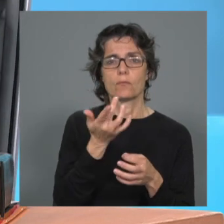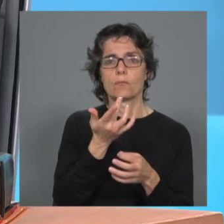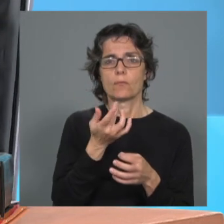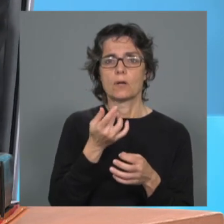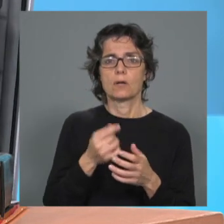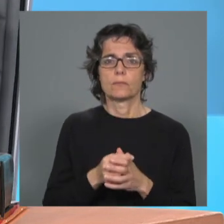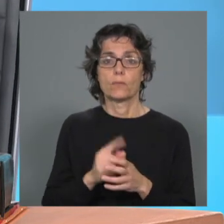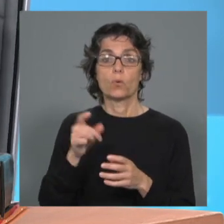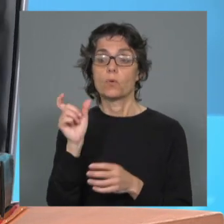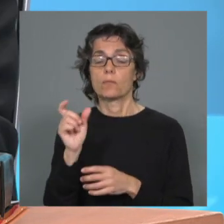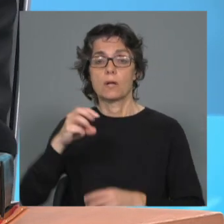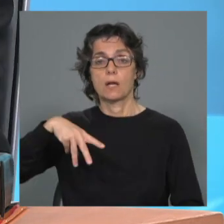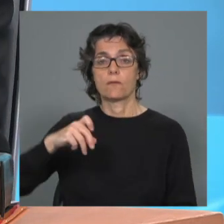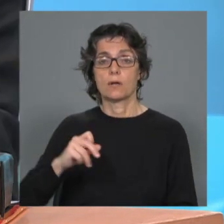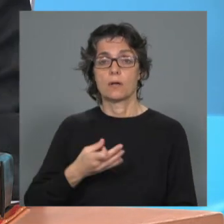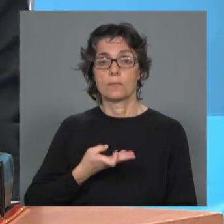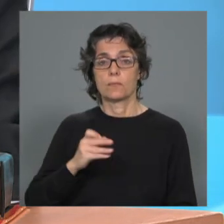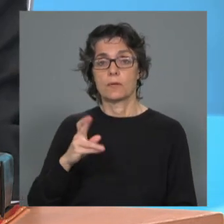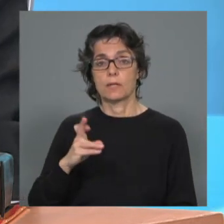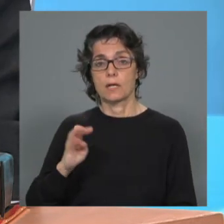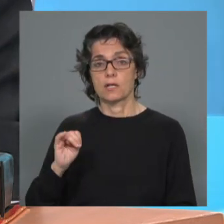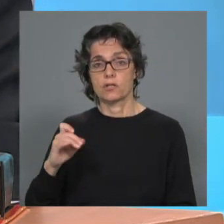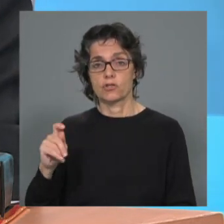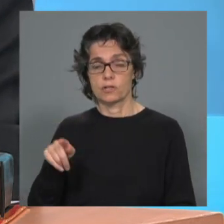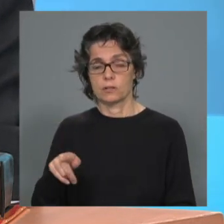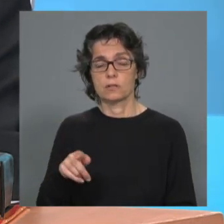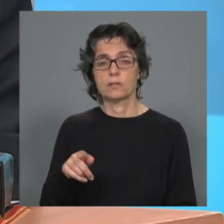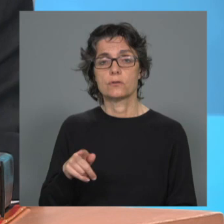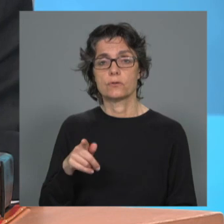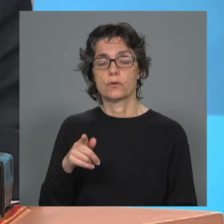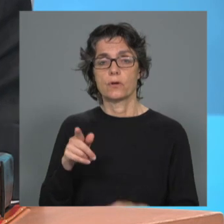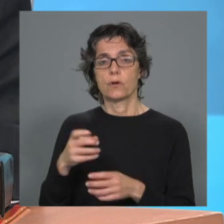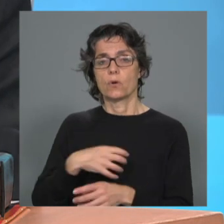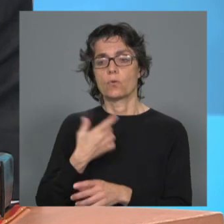Midrash, que é exatamente outra coisa, é que, no geral,